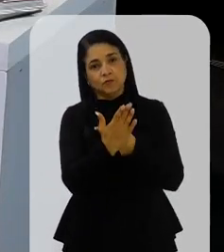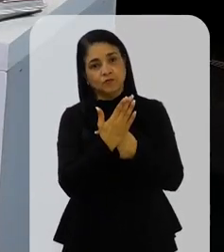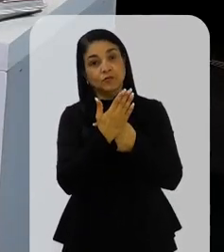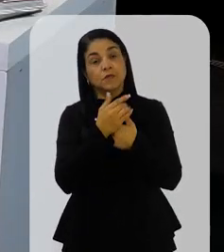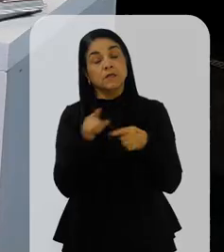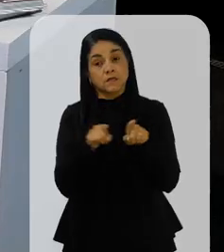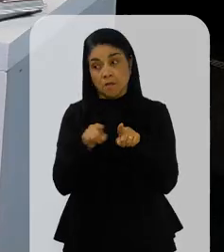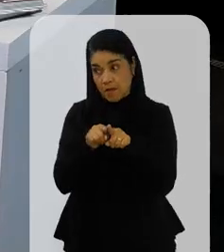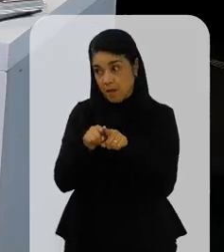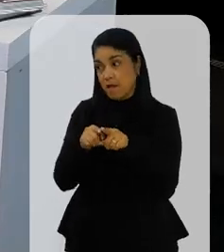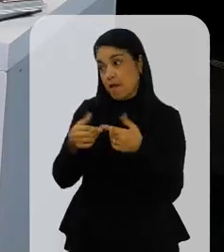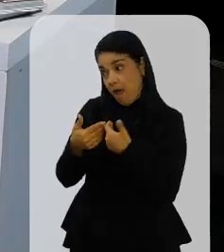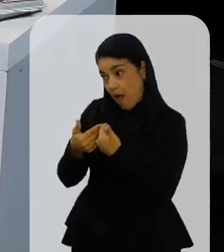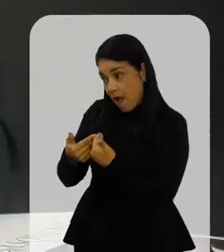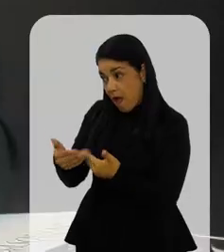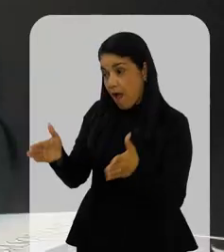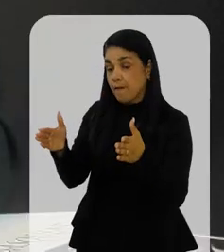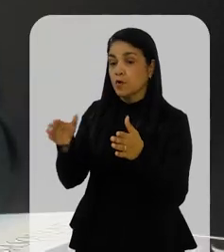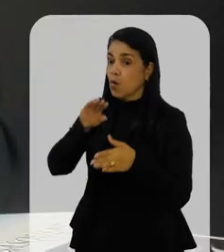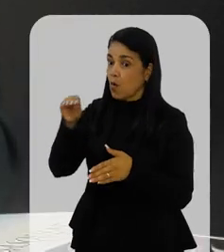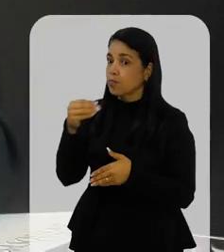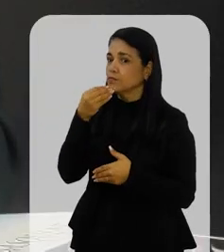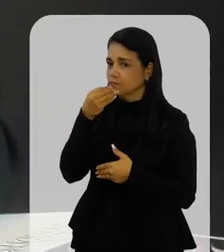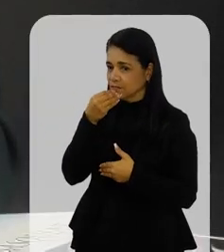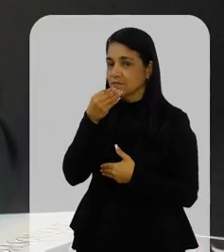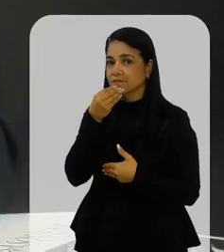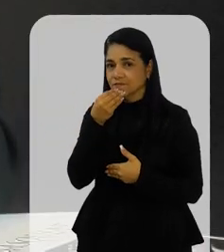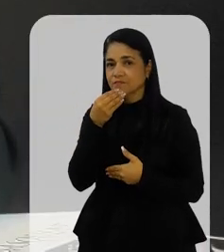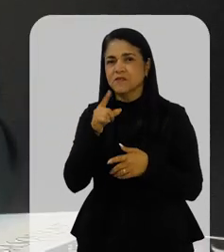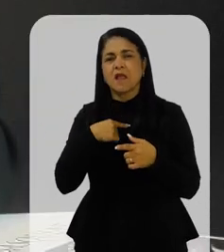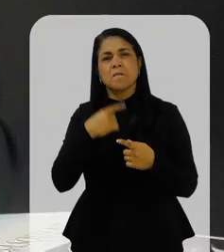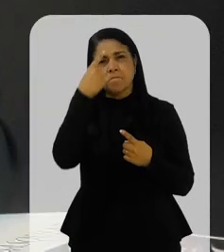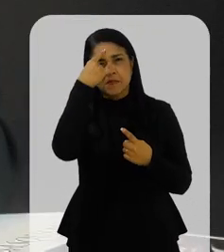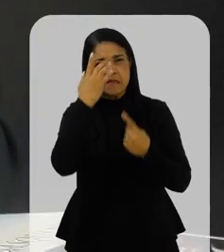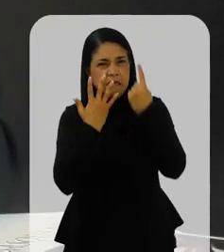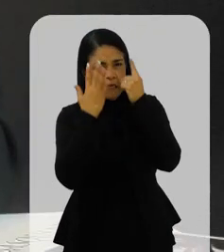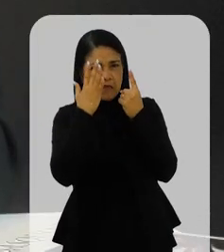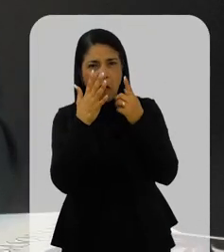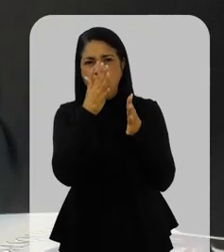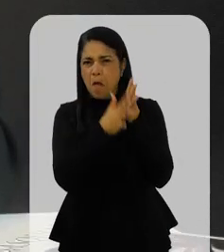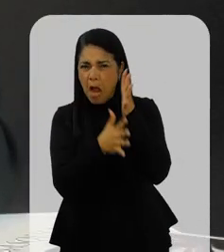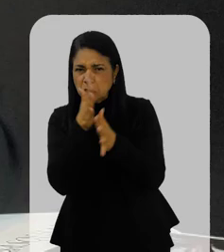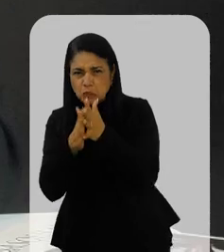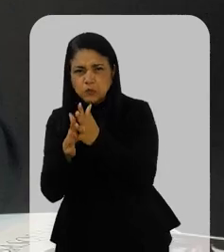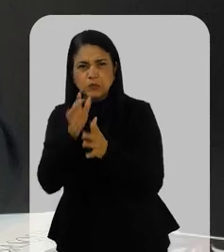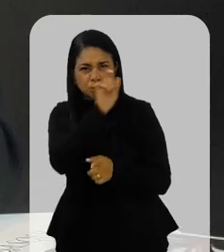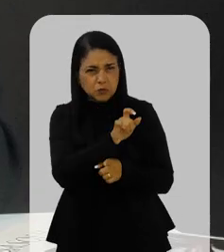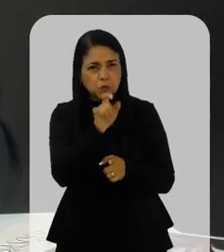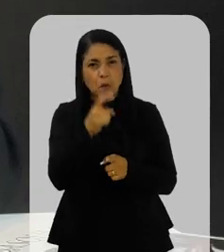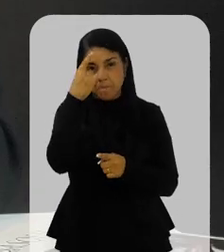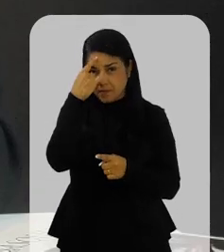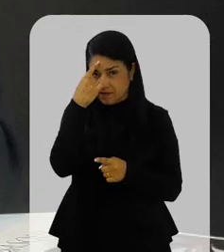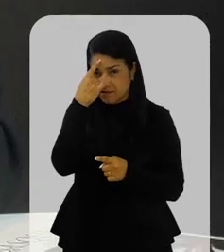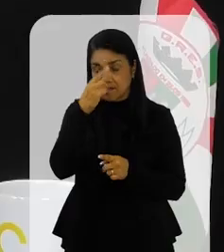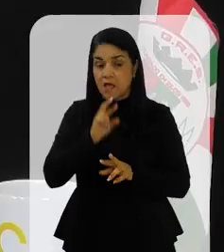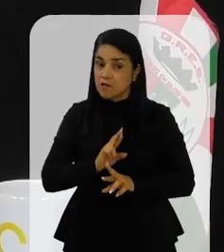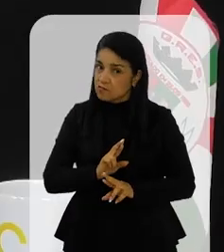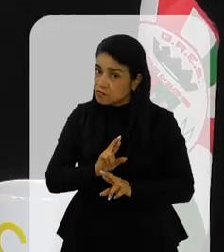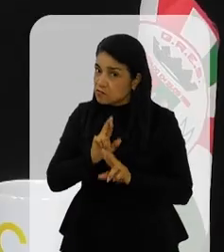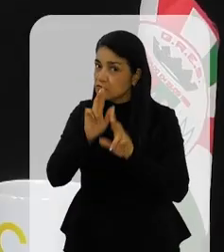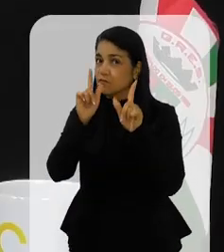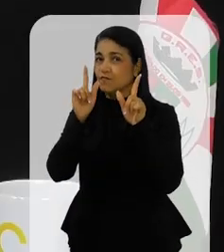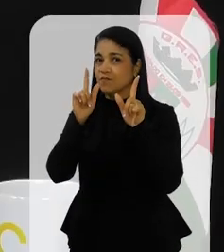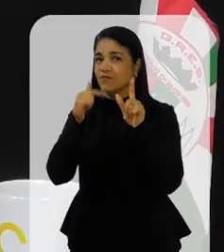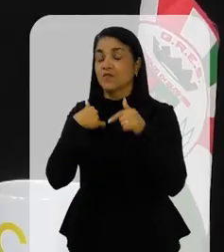Mauro. É porque as pessoas também acham que o carnaval é meio bagunça, faz de um jeito. Justamente. Não é bem assim. Não, né? É bem assim.